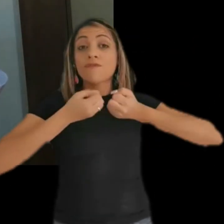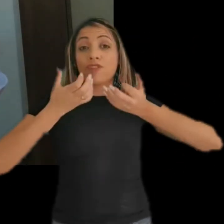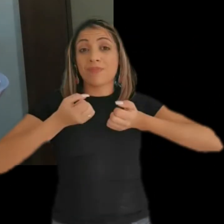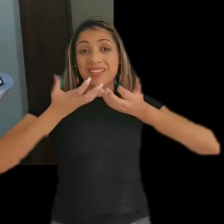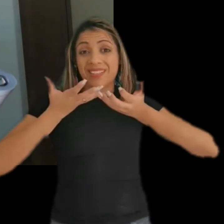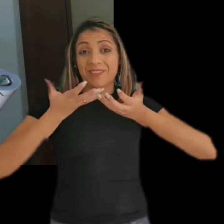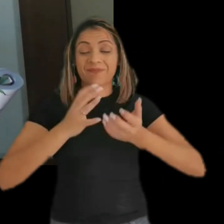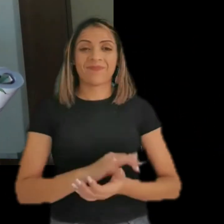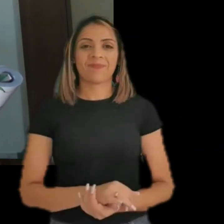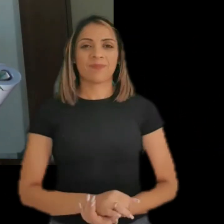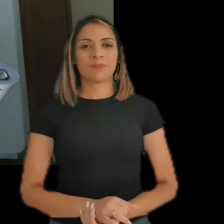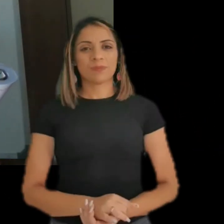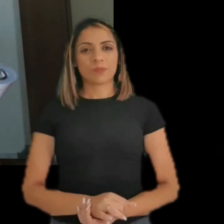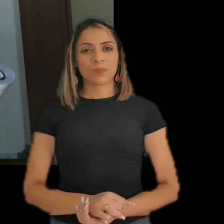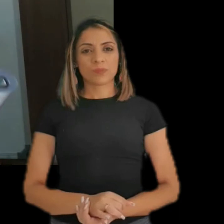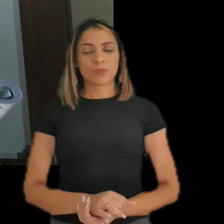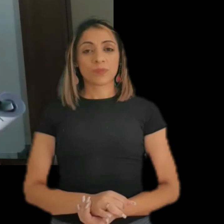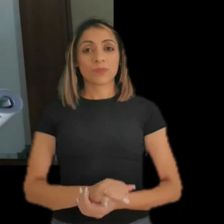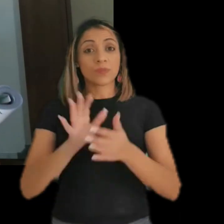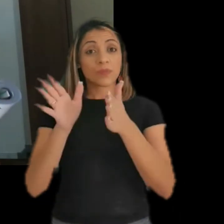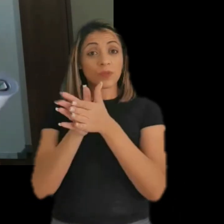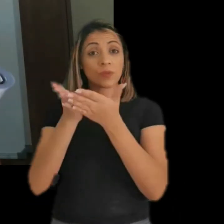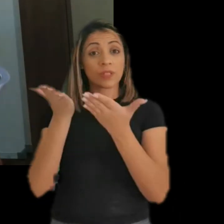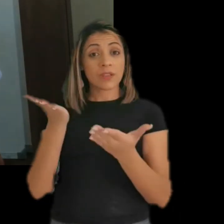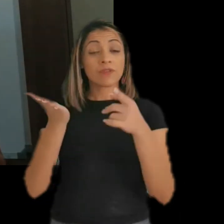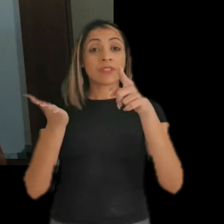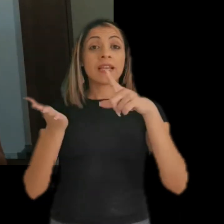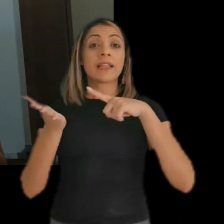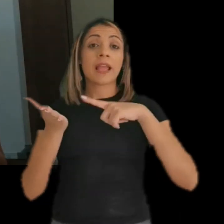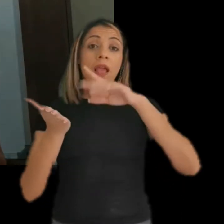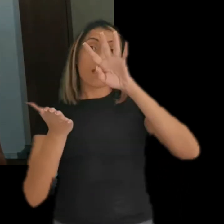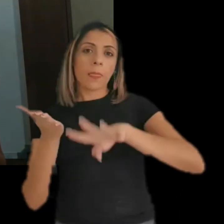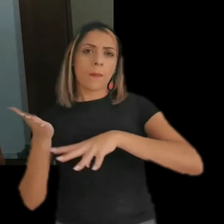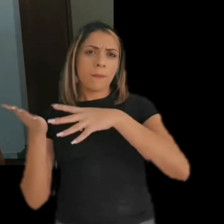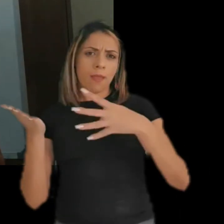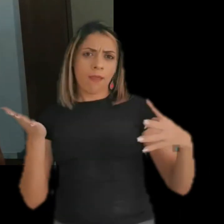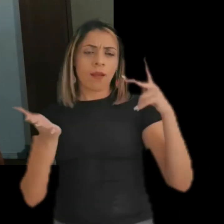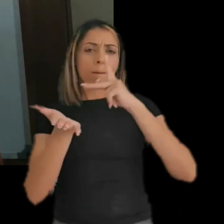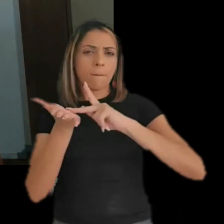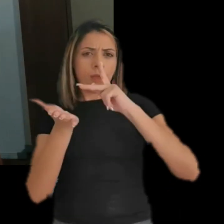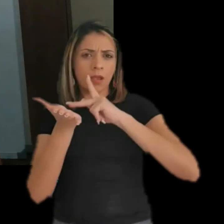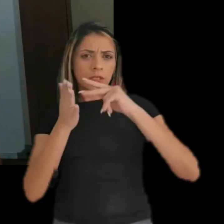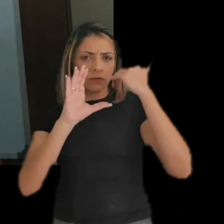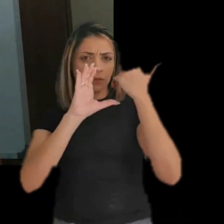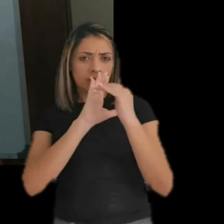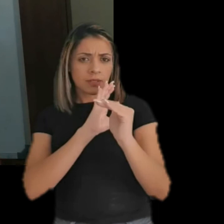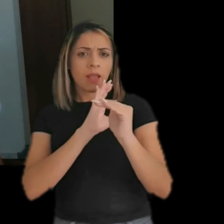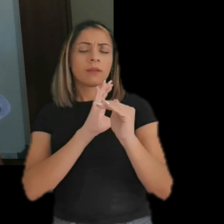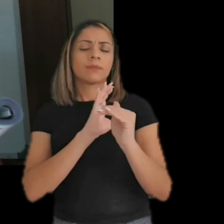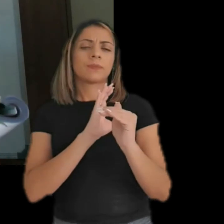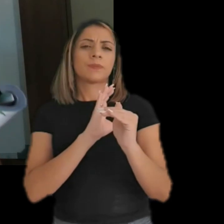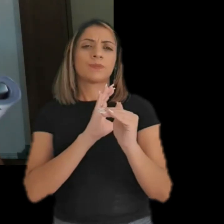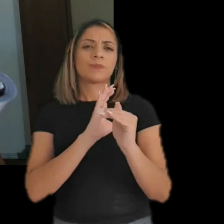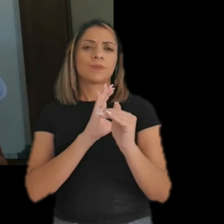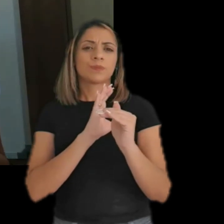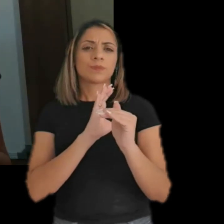No livro de vocês traz uma tabela, nas páginas que eu vou enviar, traz uma tabela sobre a